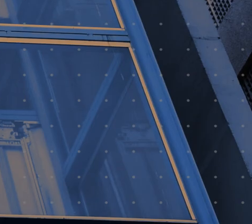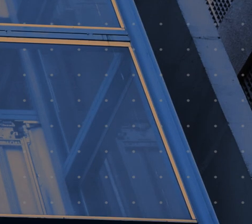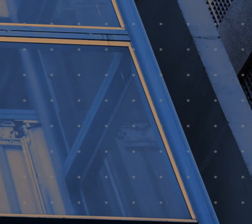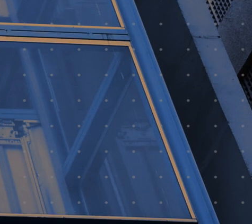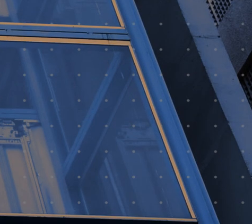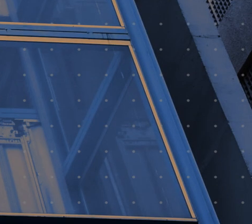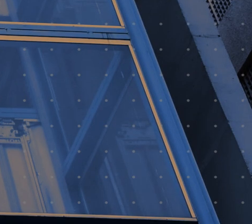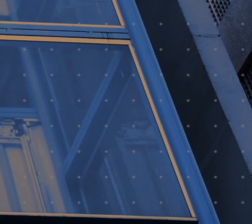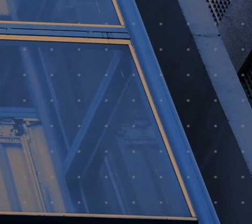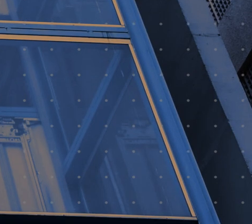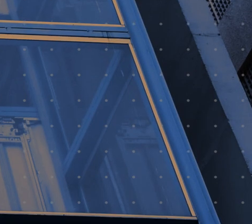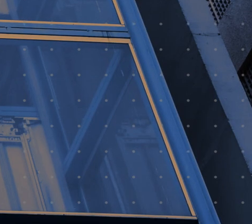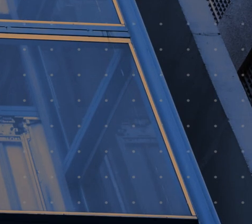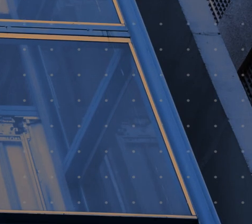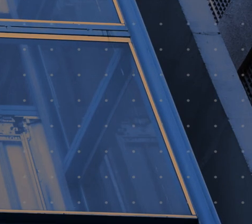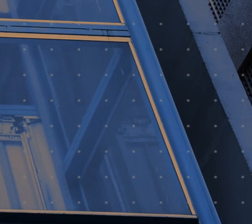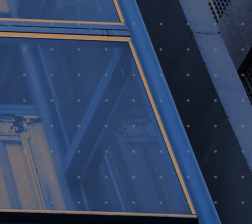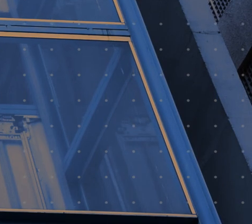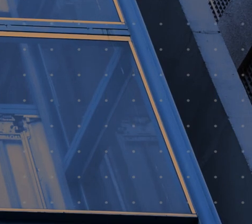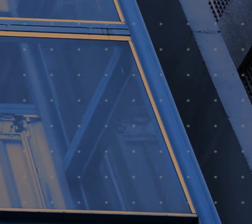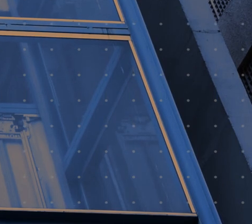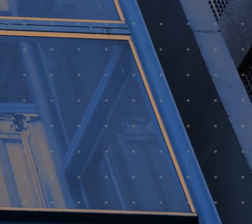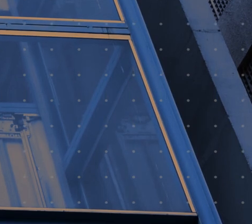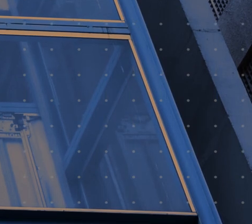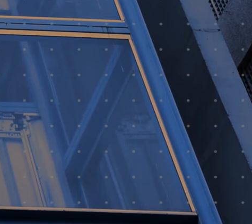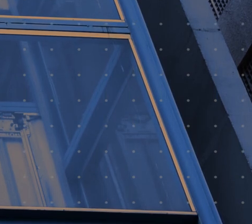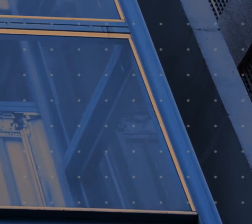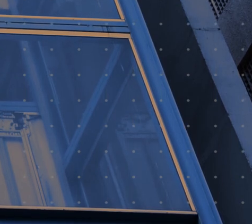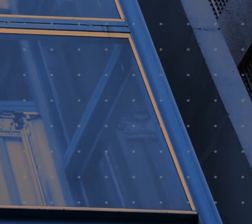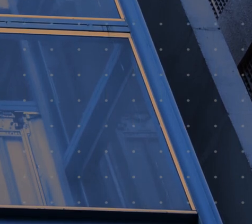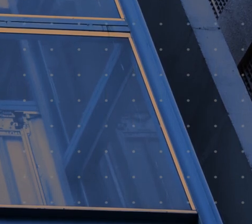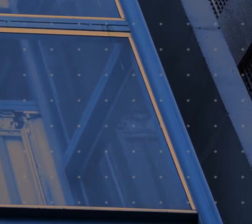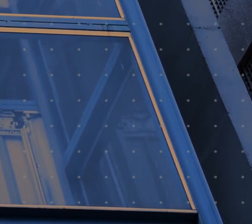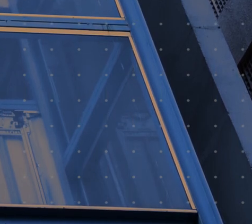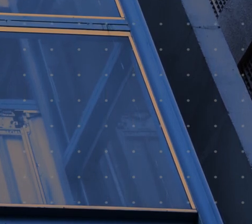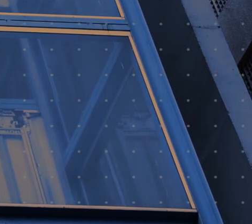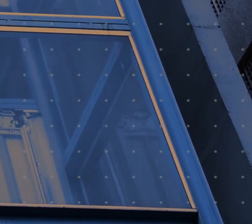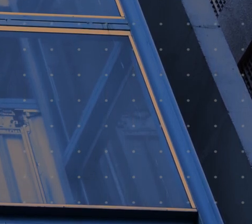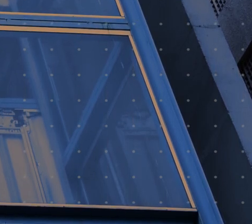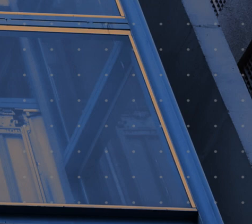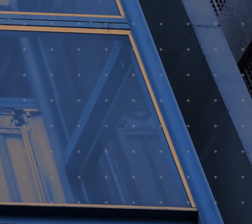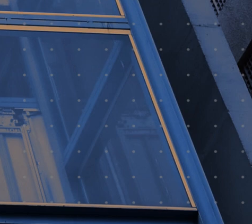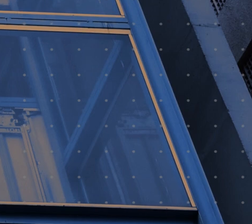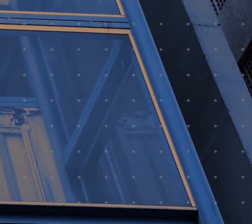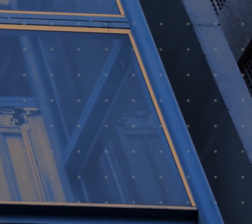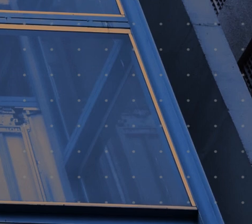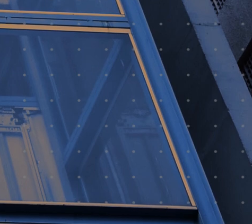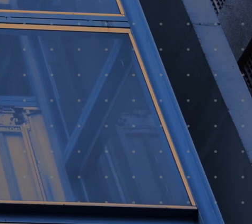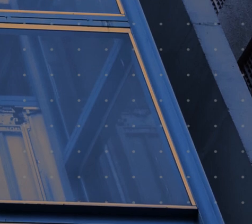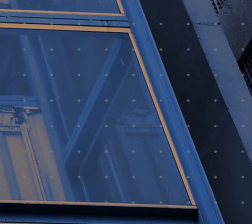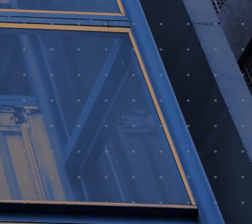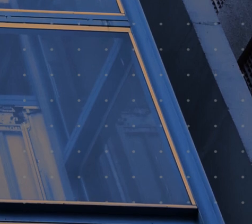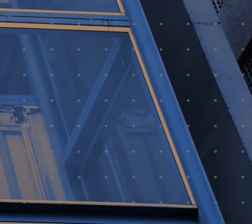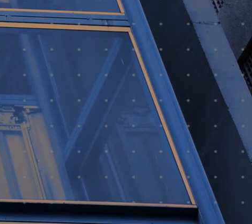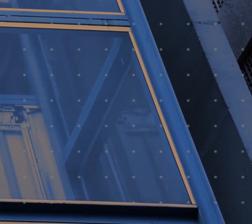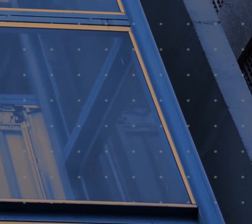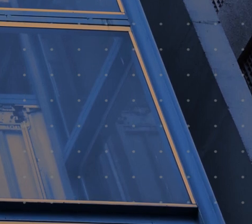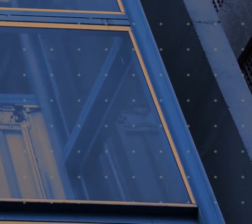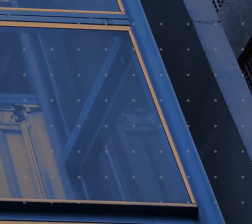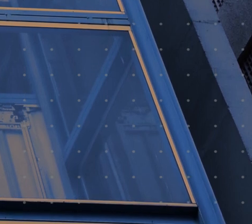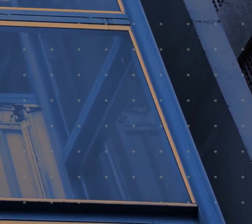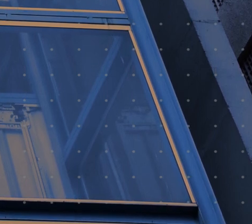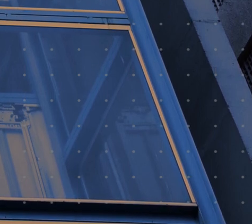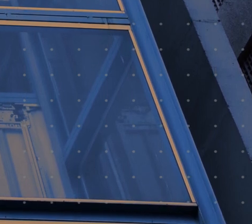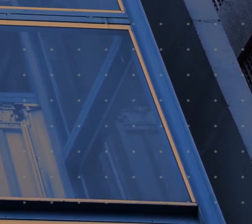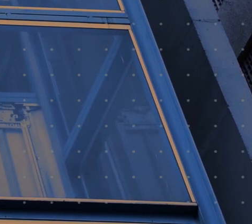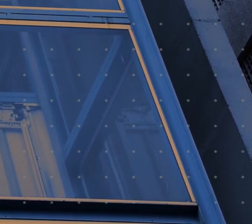cafeteria, atendente de lojas e mercados, atendente de mesa, atendente do setor